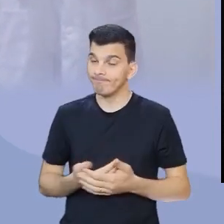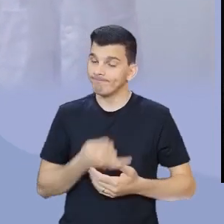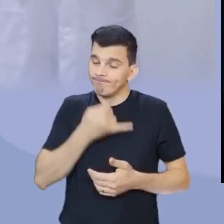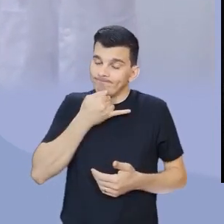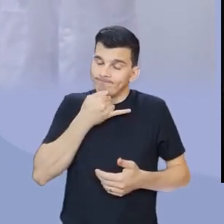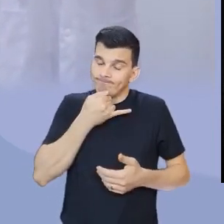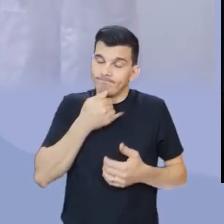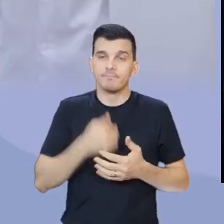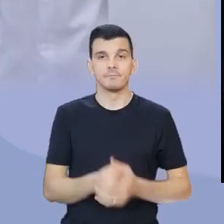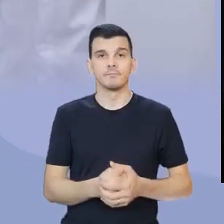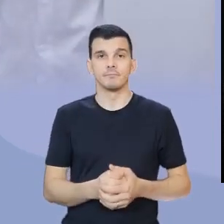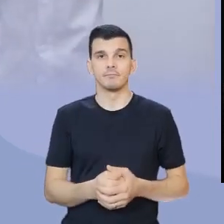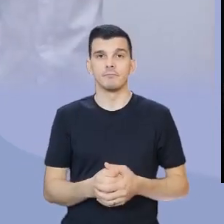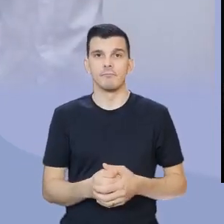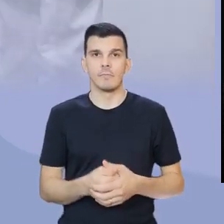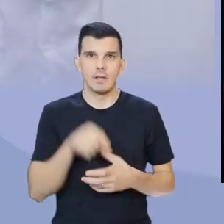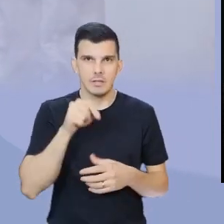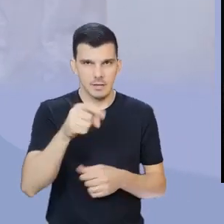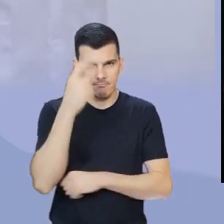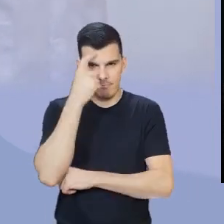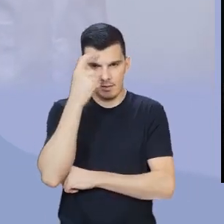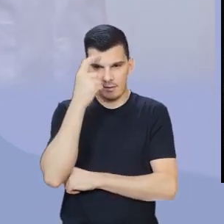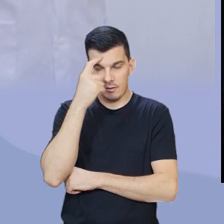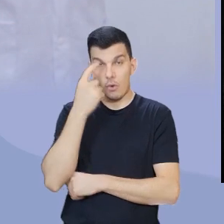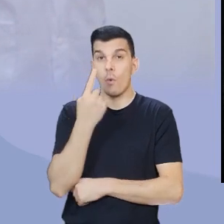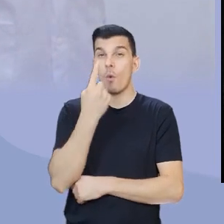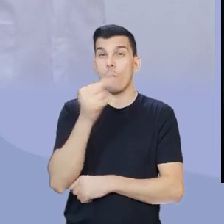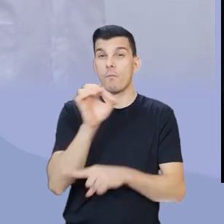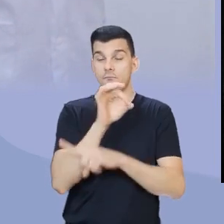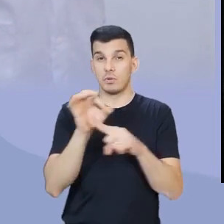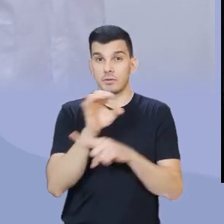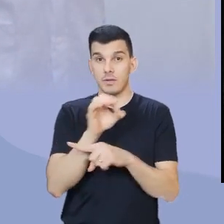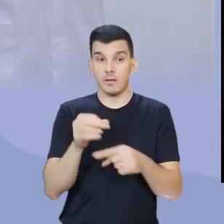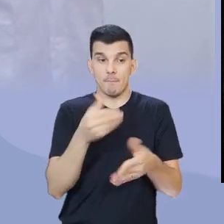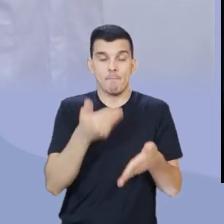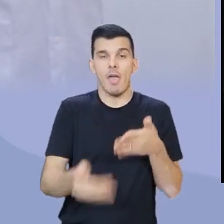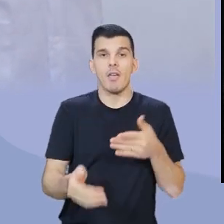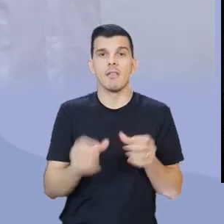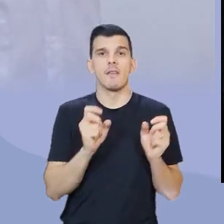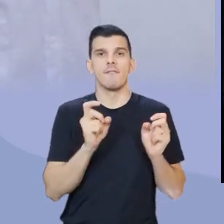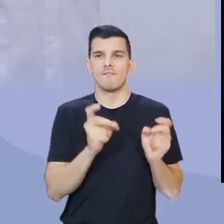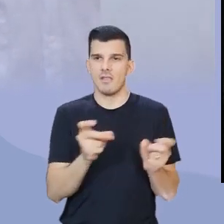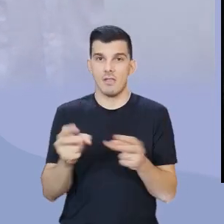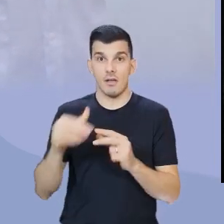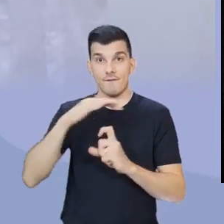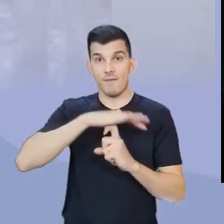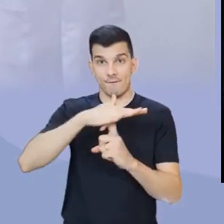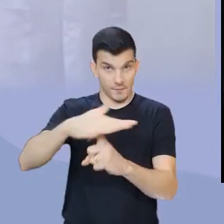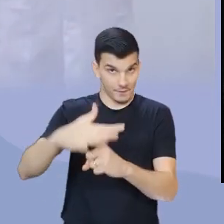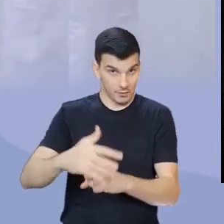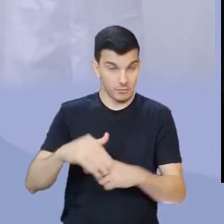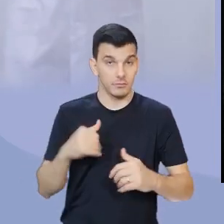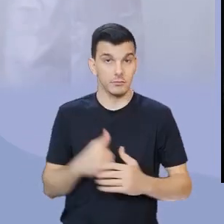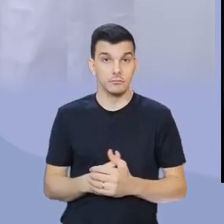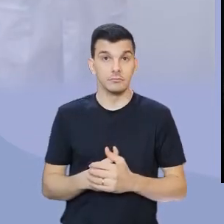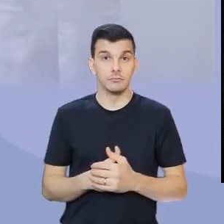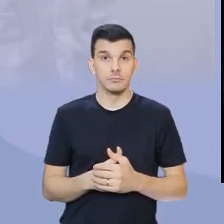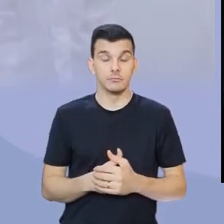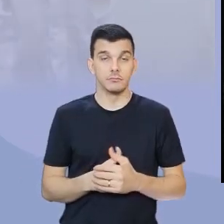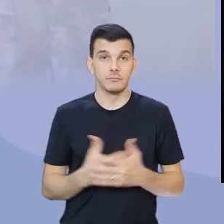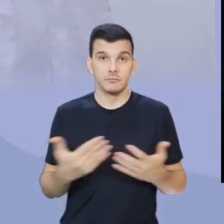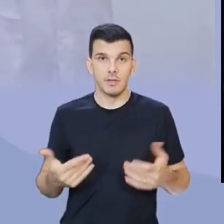né? Muita coisa. Se você pensar que 1% é perdido na feira, né? Por exemplo, né? No